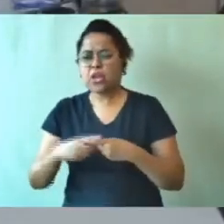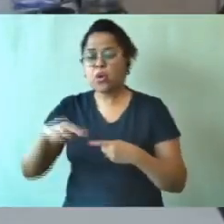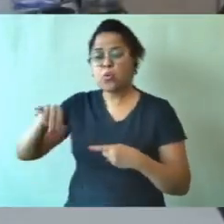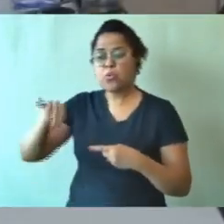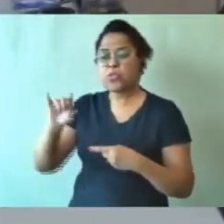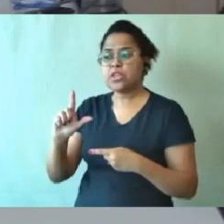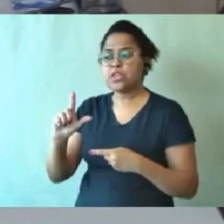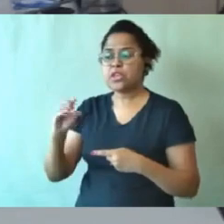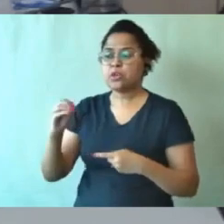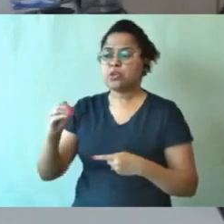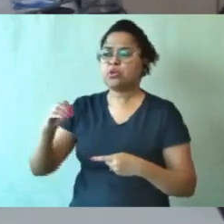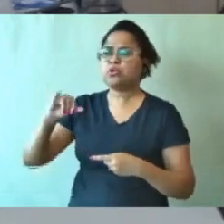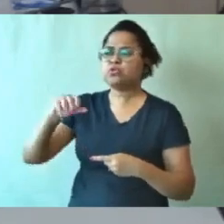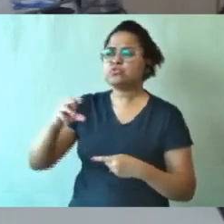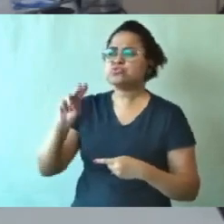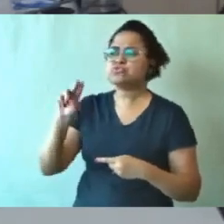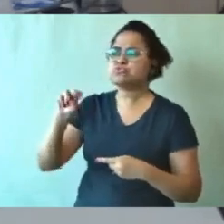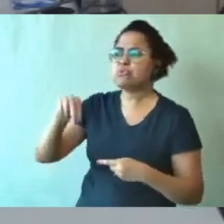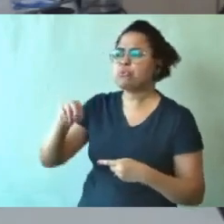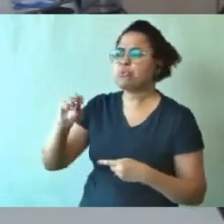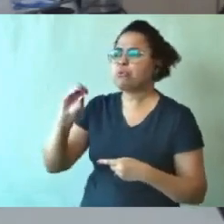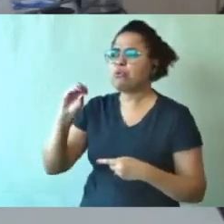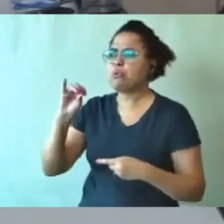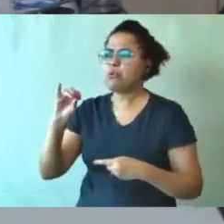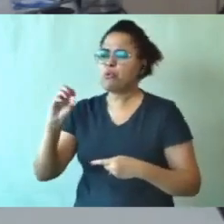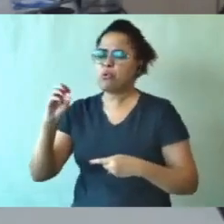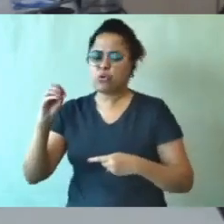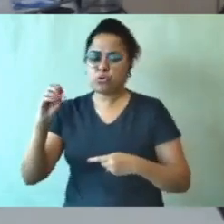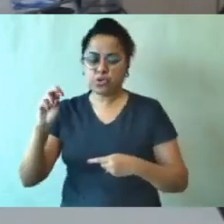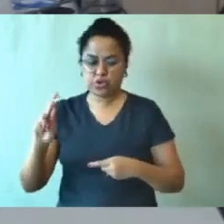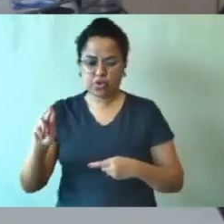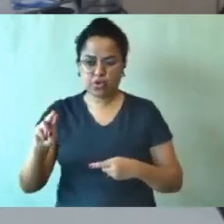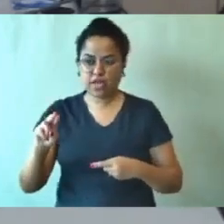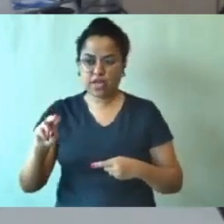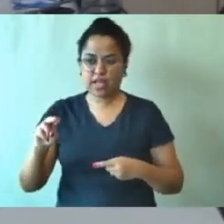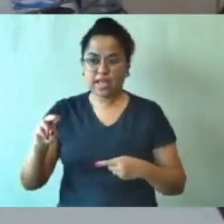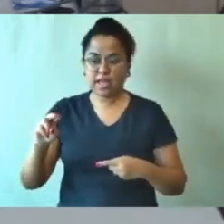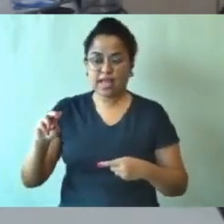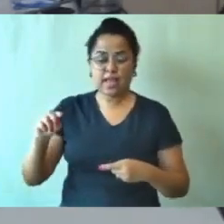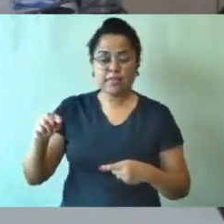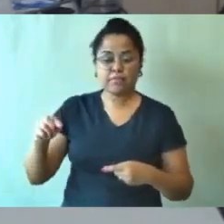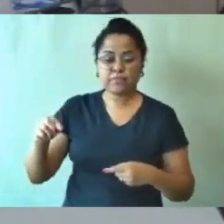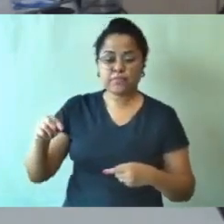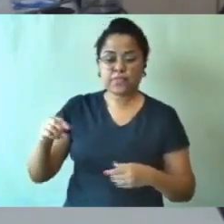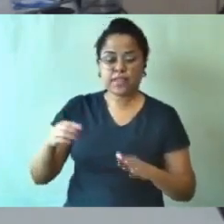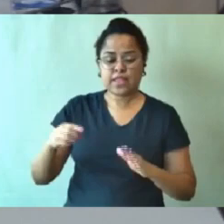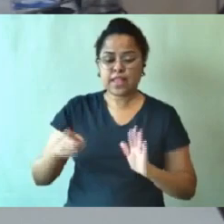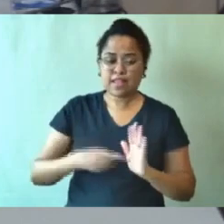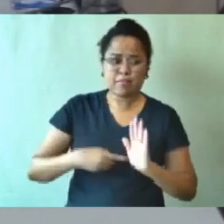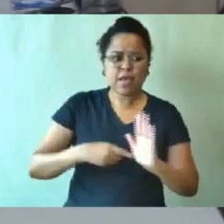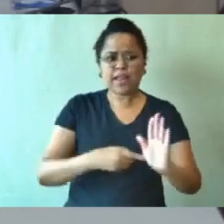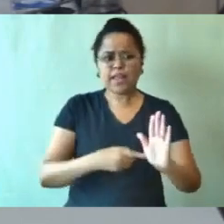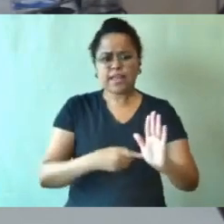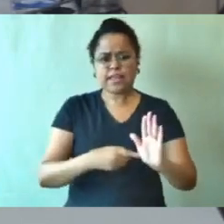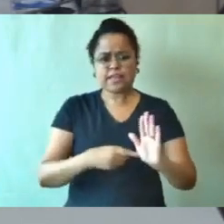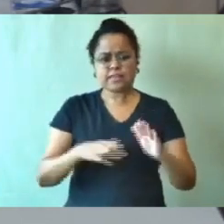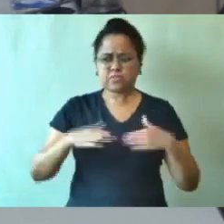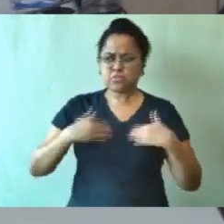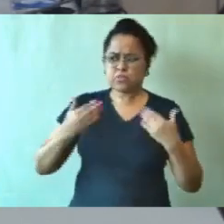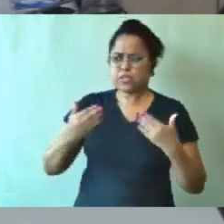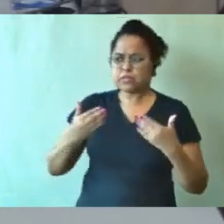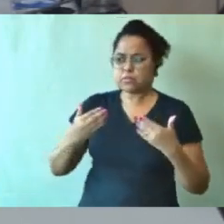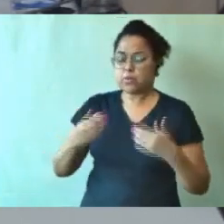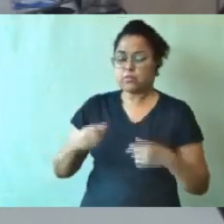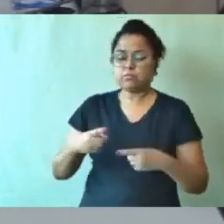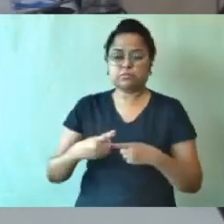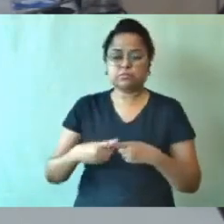aparece na situação... do nada, e a gente quer fazer justamente um encaminhamento. Até porque ele não era o dono da empresa,